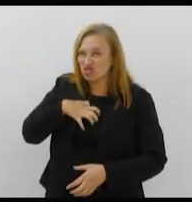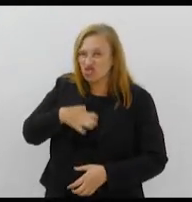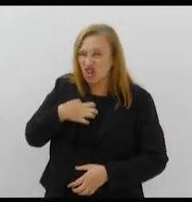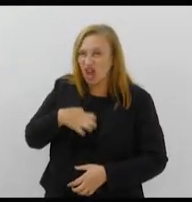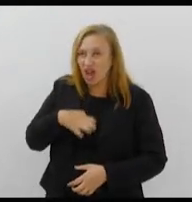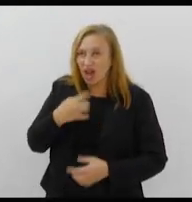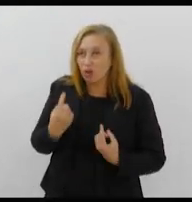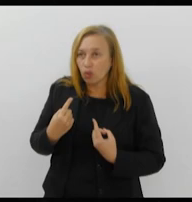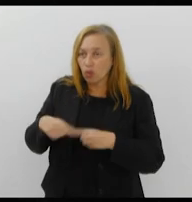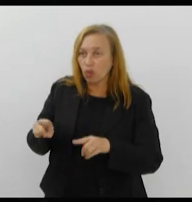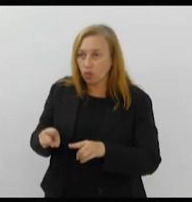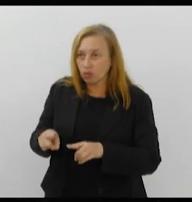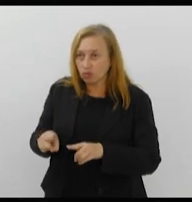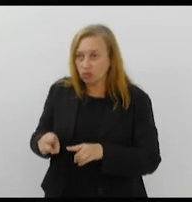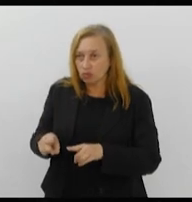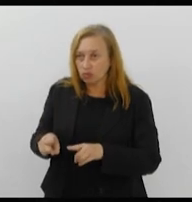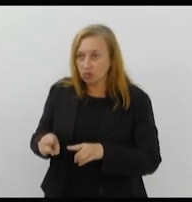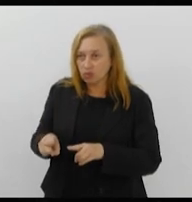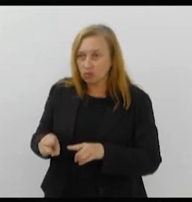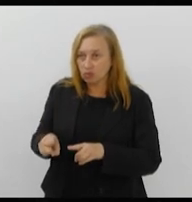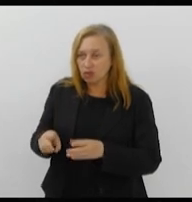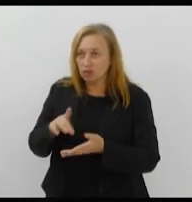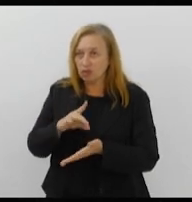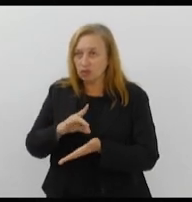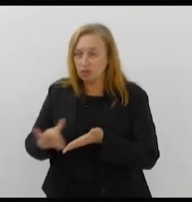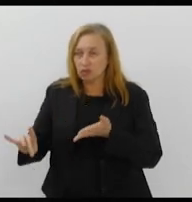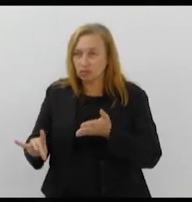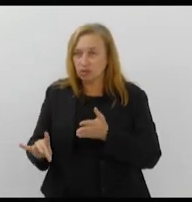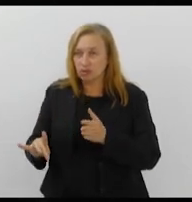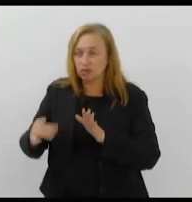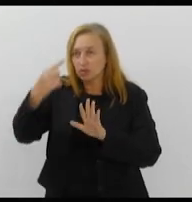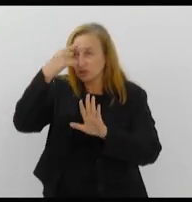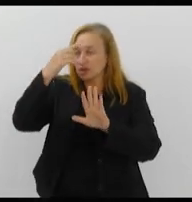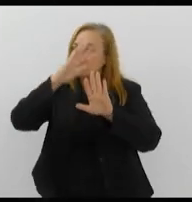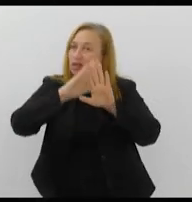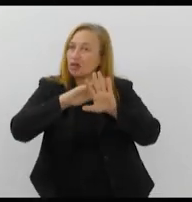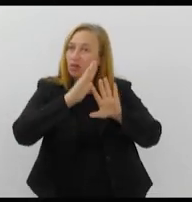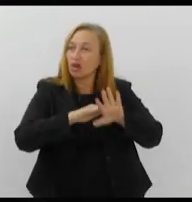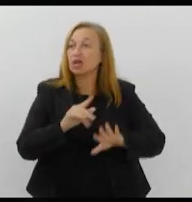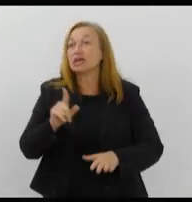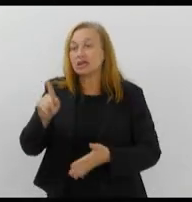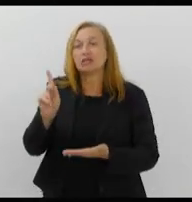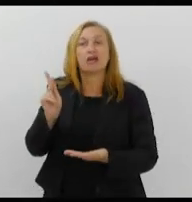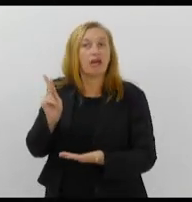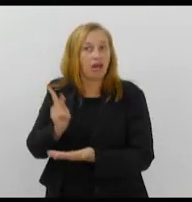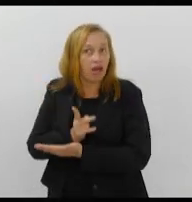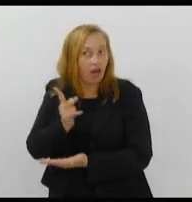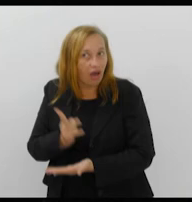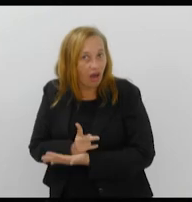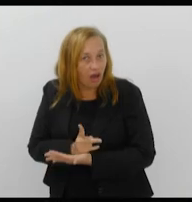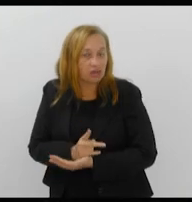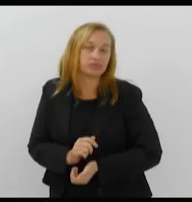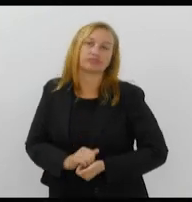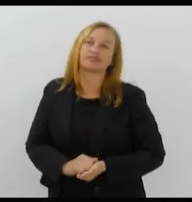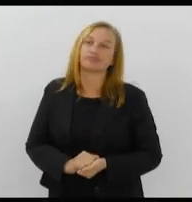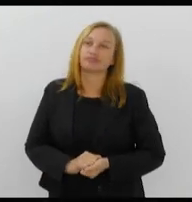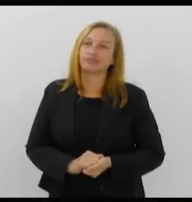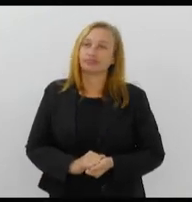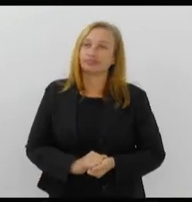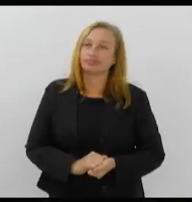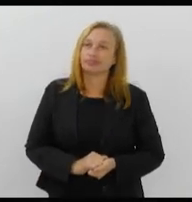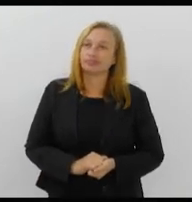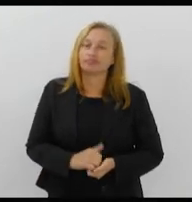contra o seu adversário ideológico. E isso é errado. Isso é leviano.